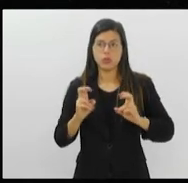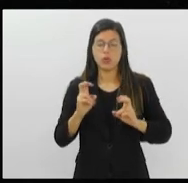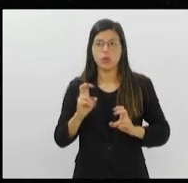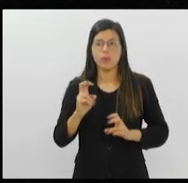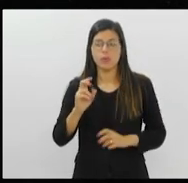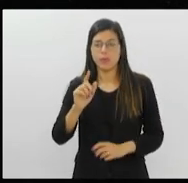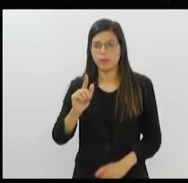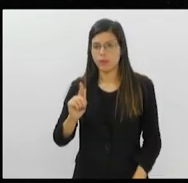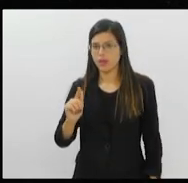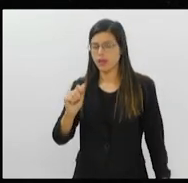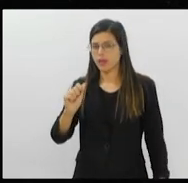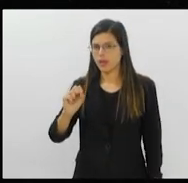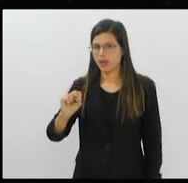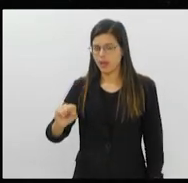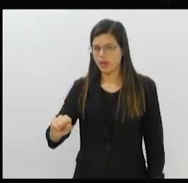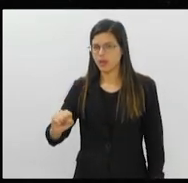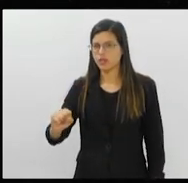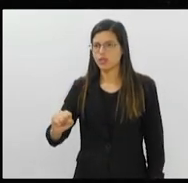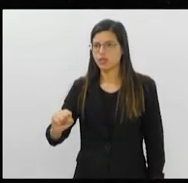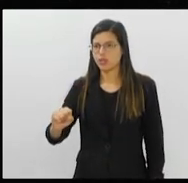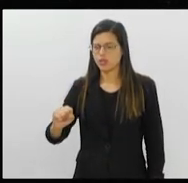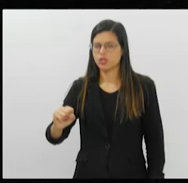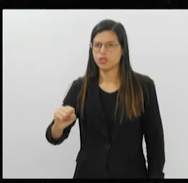poços petrolíferos.